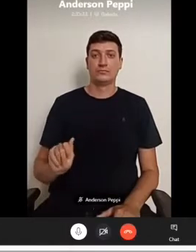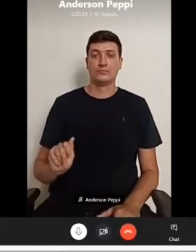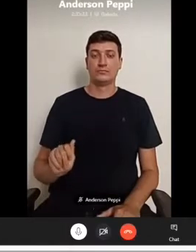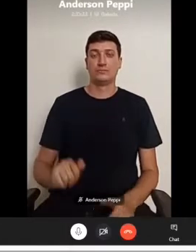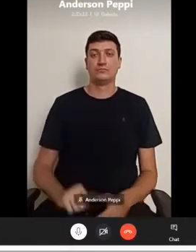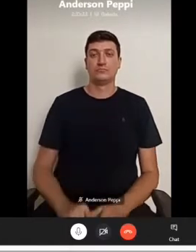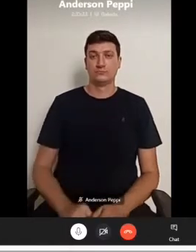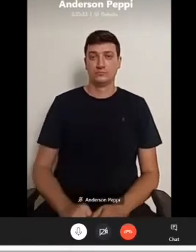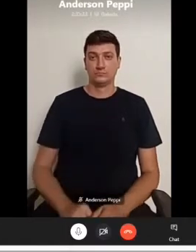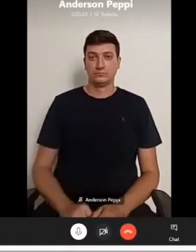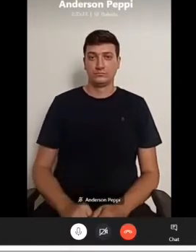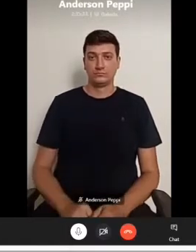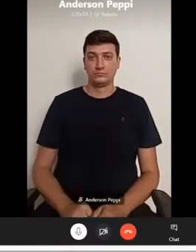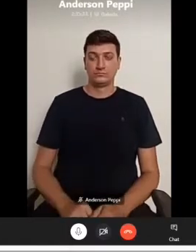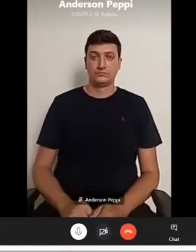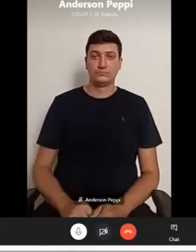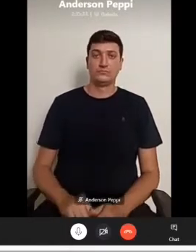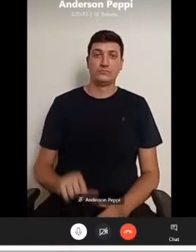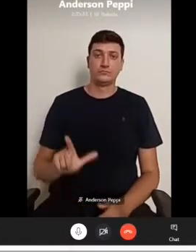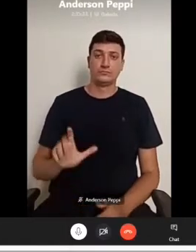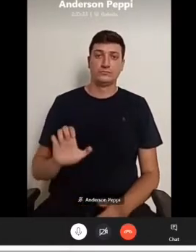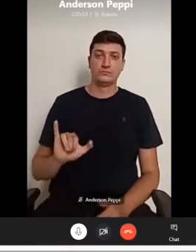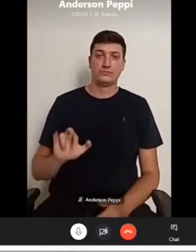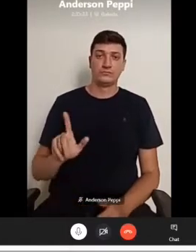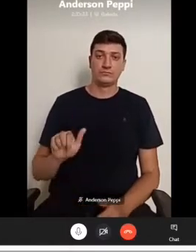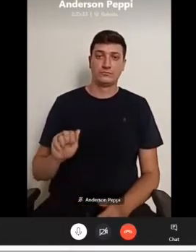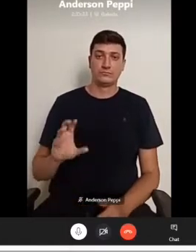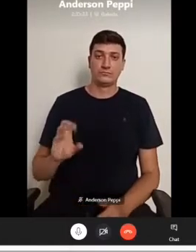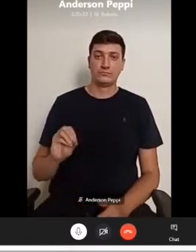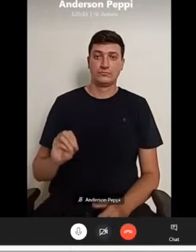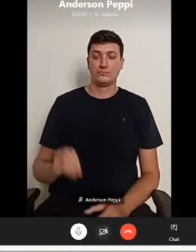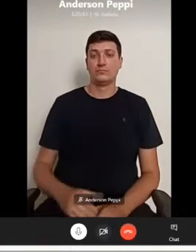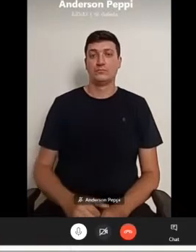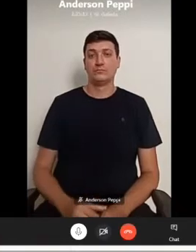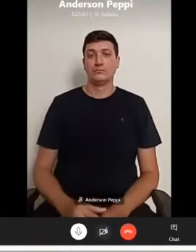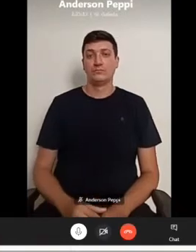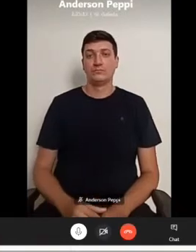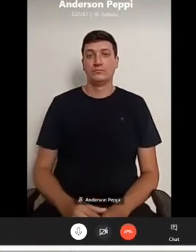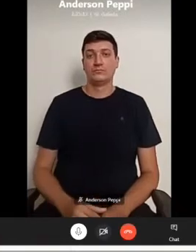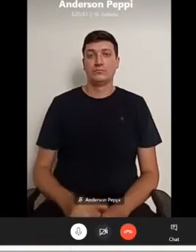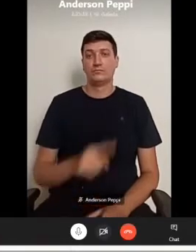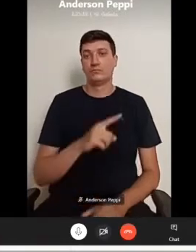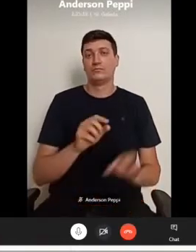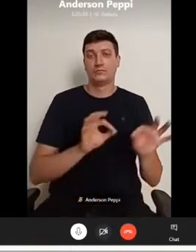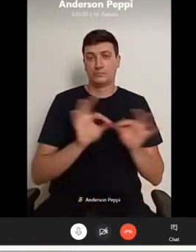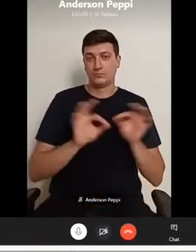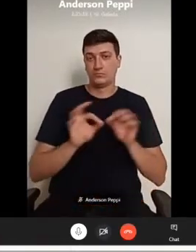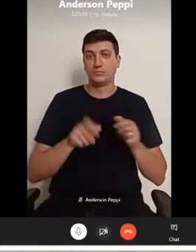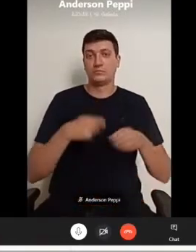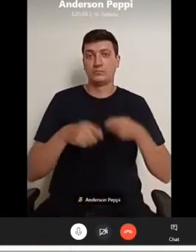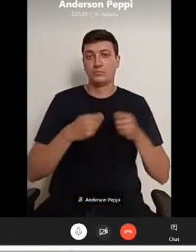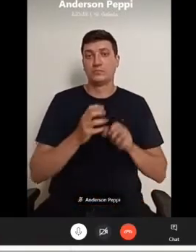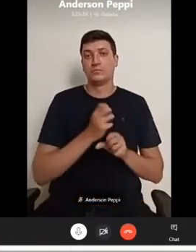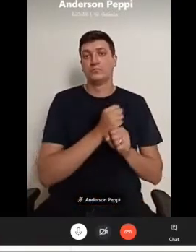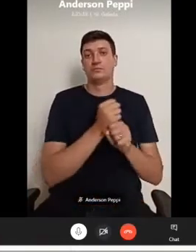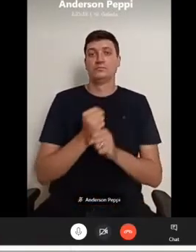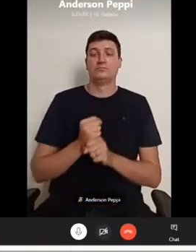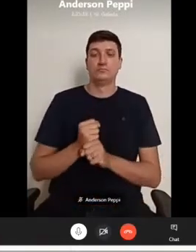Leilaldo Gomes da Silva. Comissão de Orçamento, Finanças e Contabilidade. Marcelo